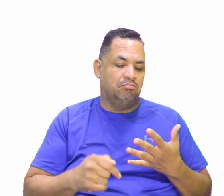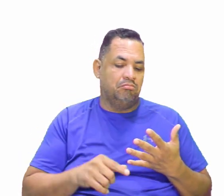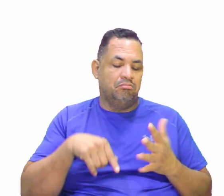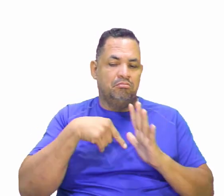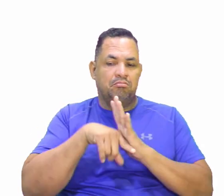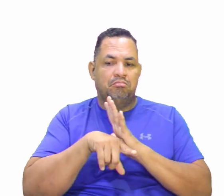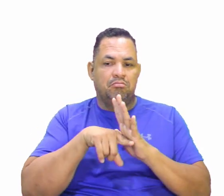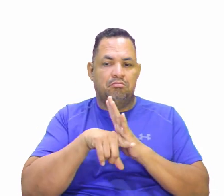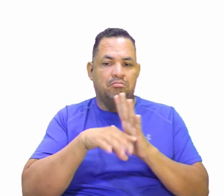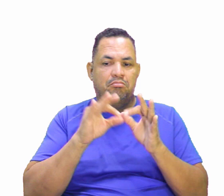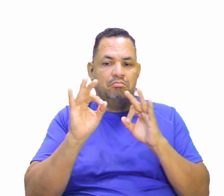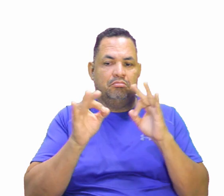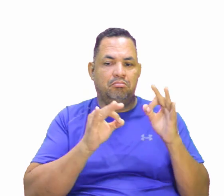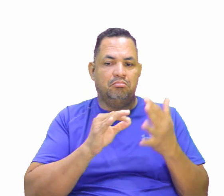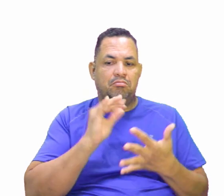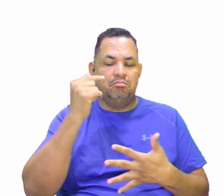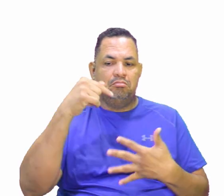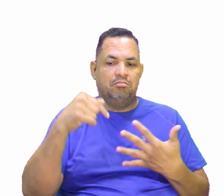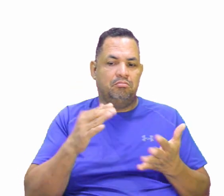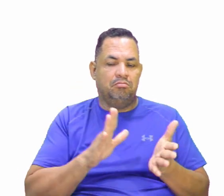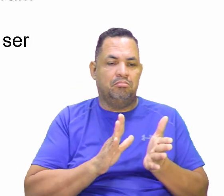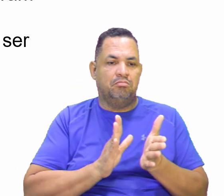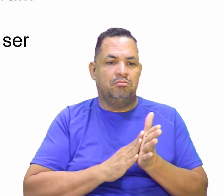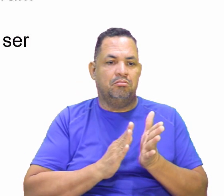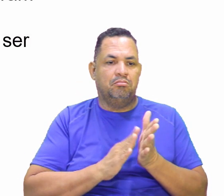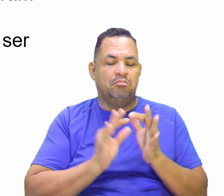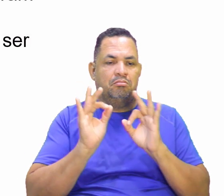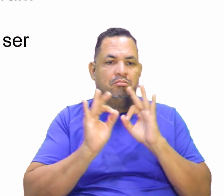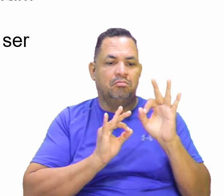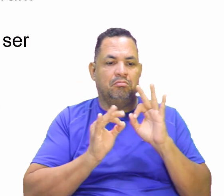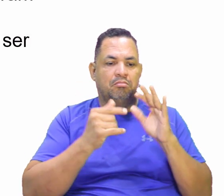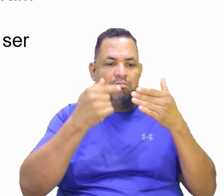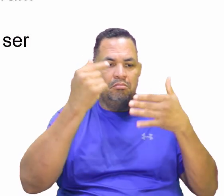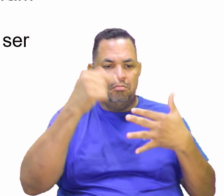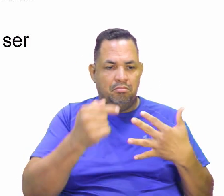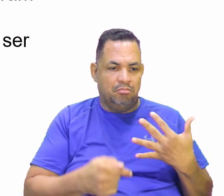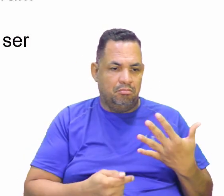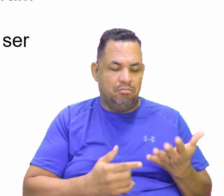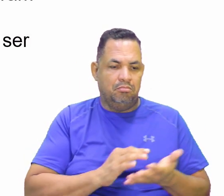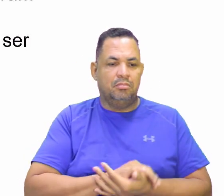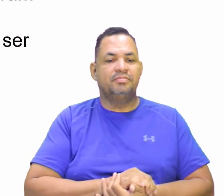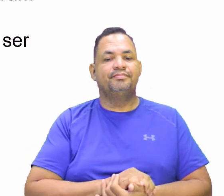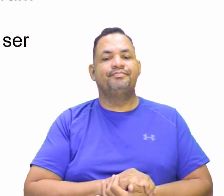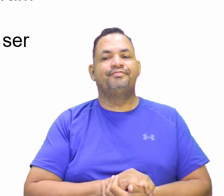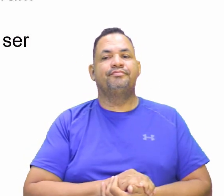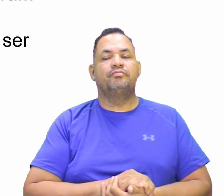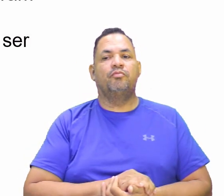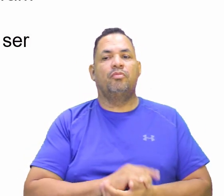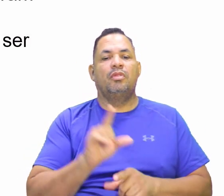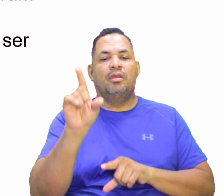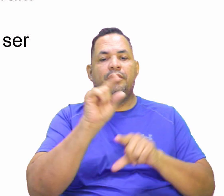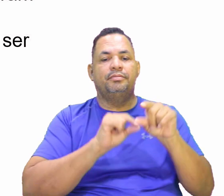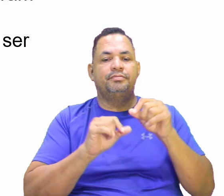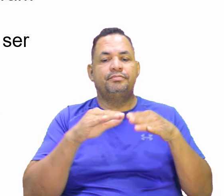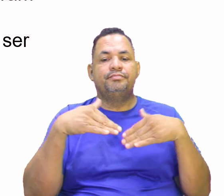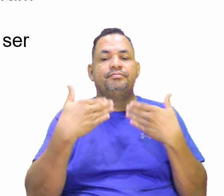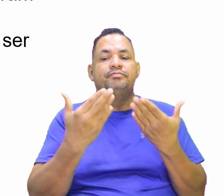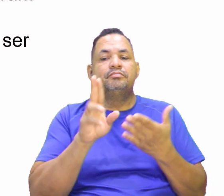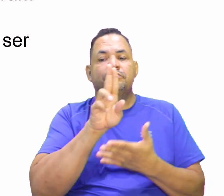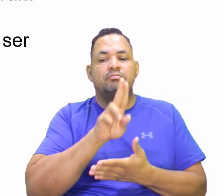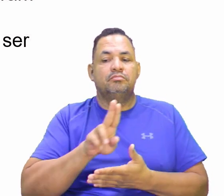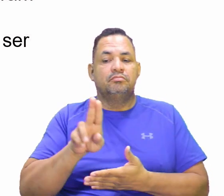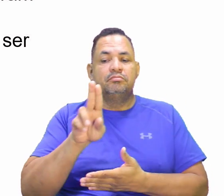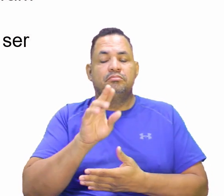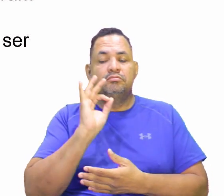que analisar aqueles, né, as proposições aqui e você ia escolher qual que foi